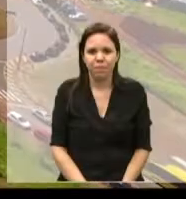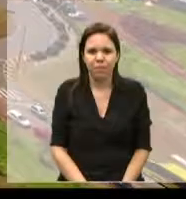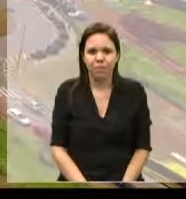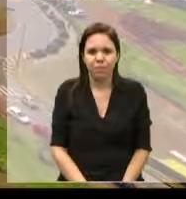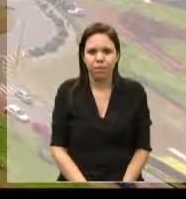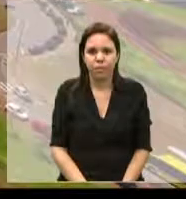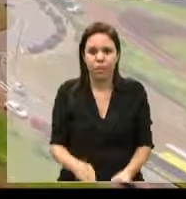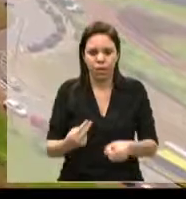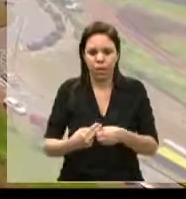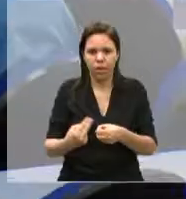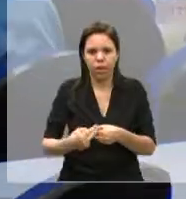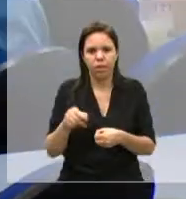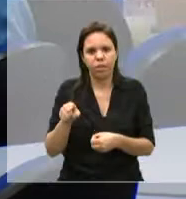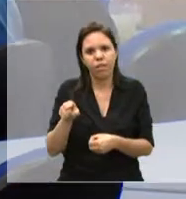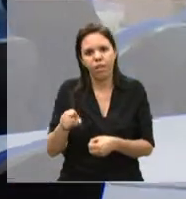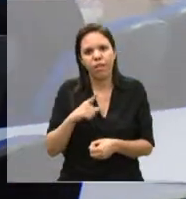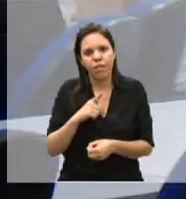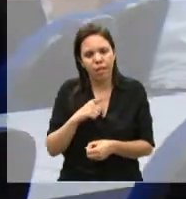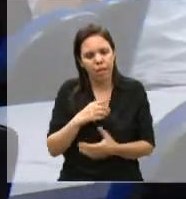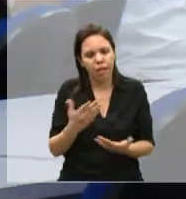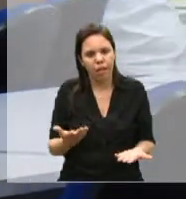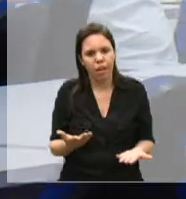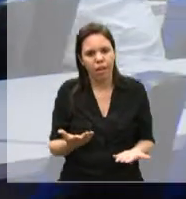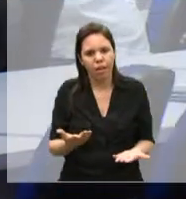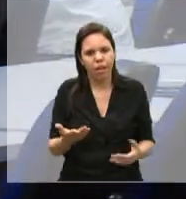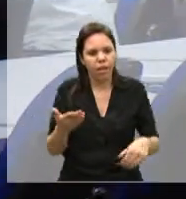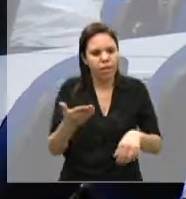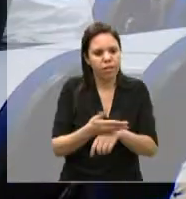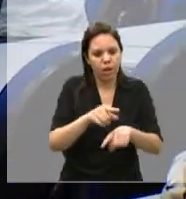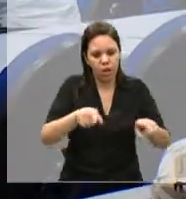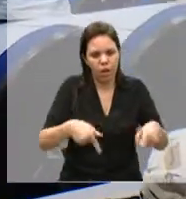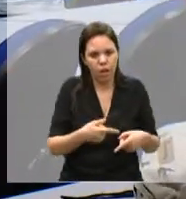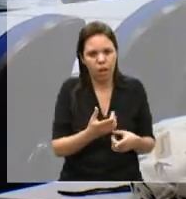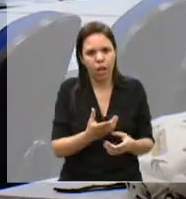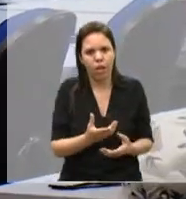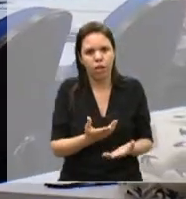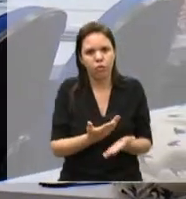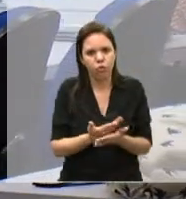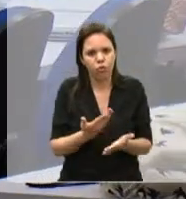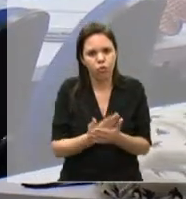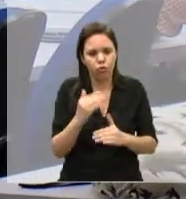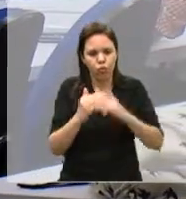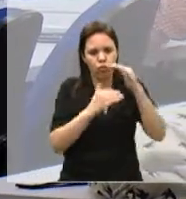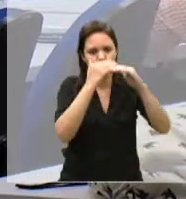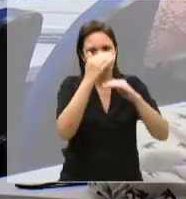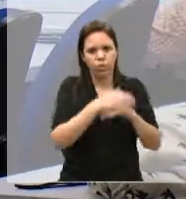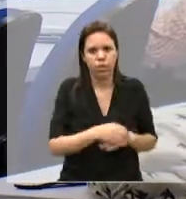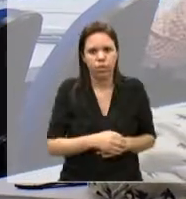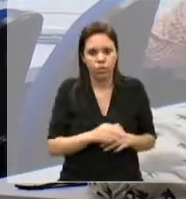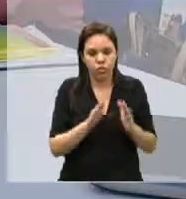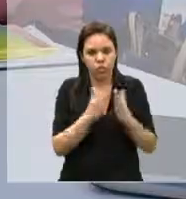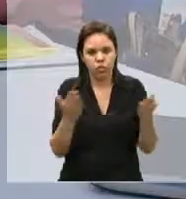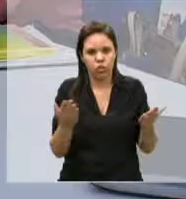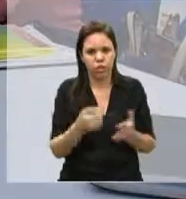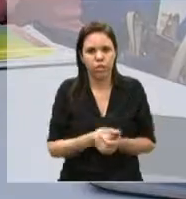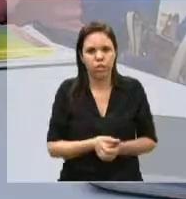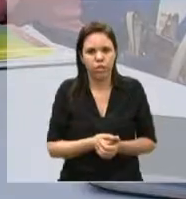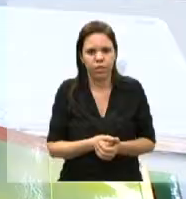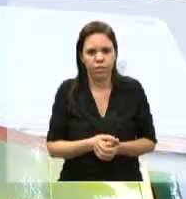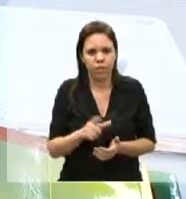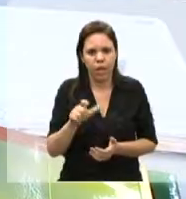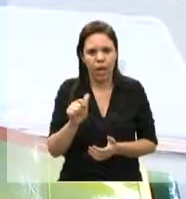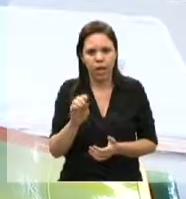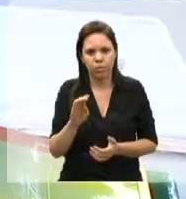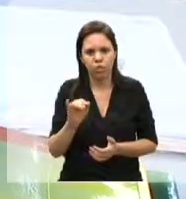Na Unicamp, desta vez entramos no Laboratório de Estudos Avançados em Jornalismo, o